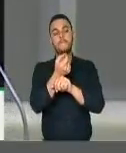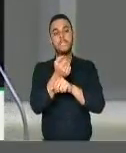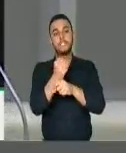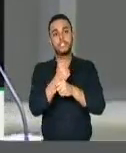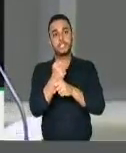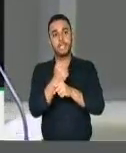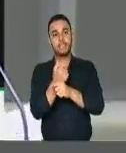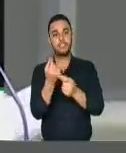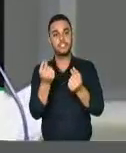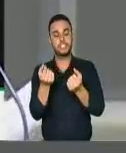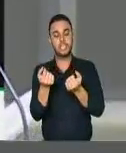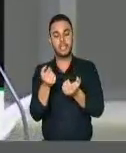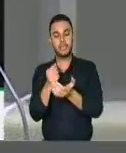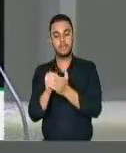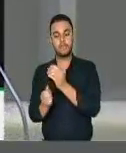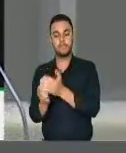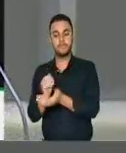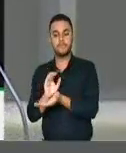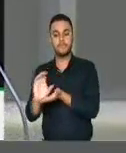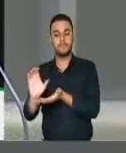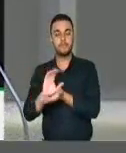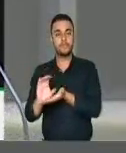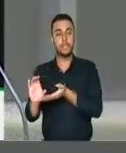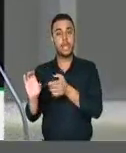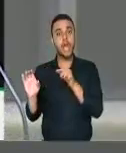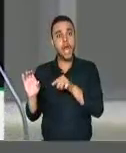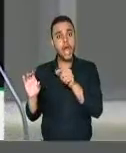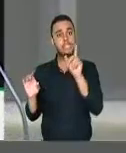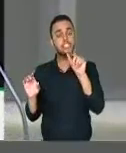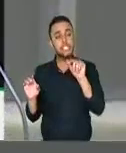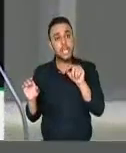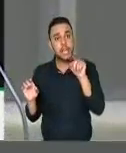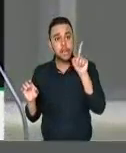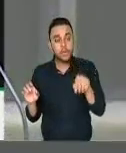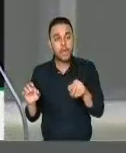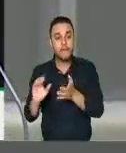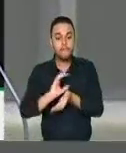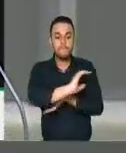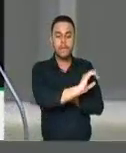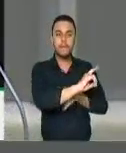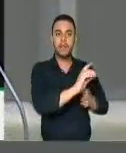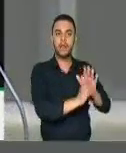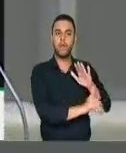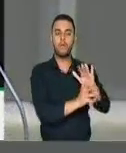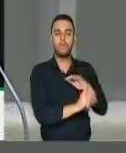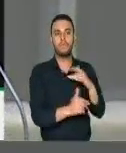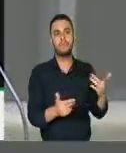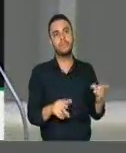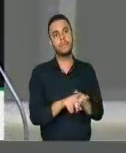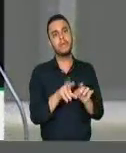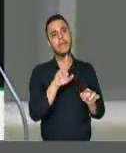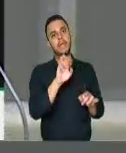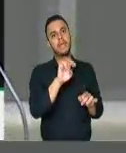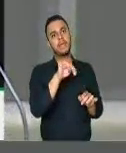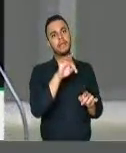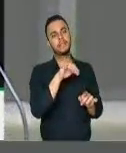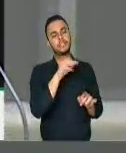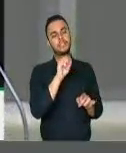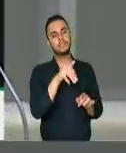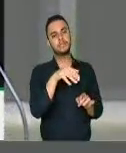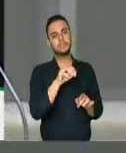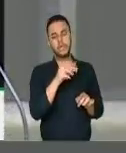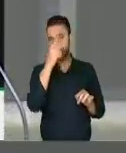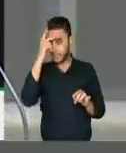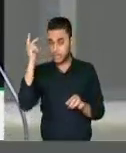públicos. É dinheiro que financiará a corrupção e o rentismo, penalizando os usuários dos